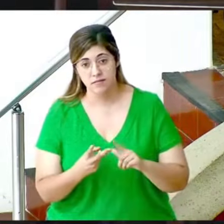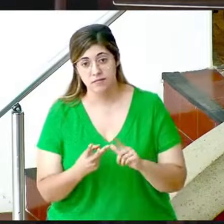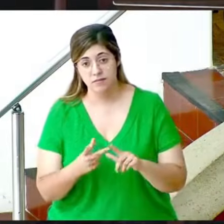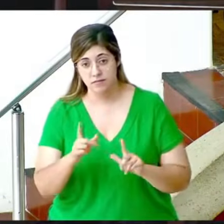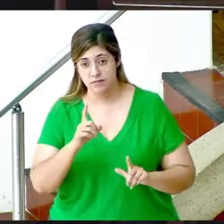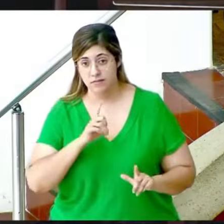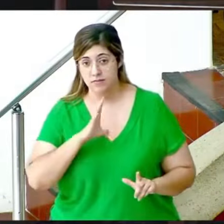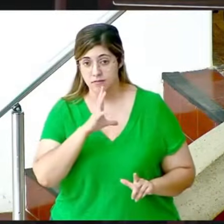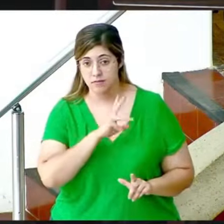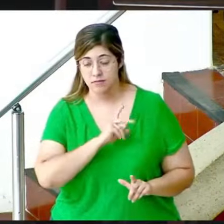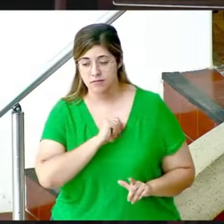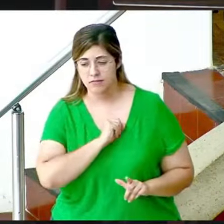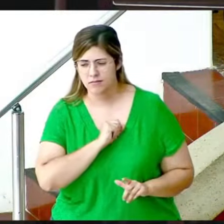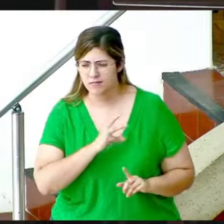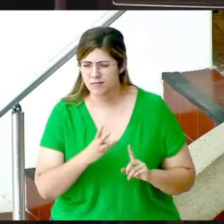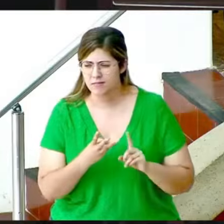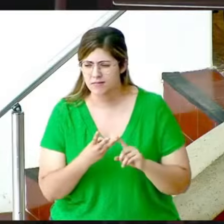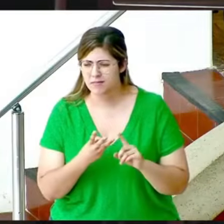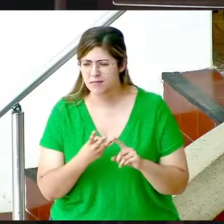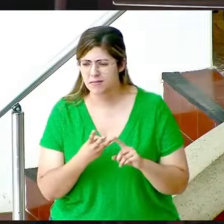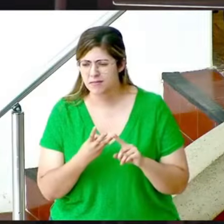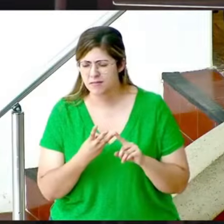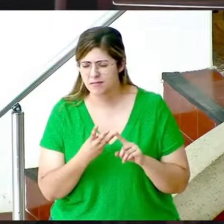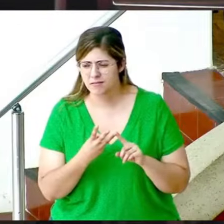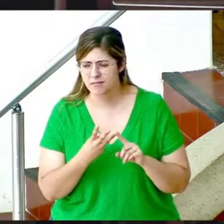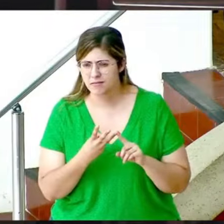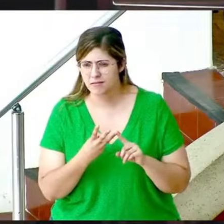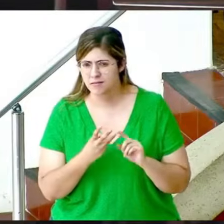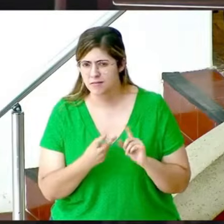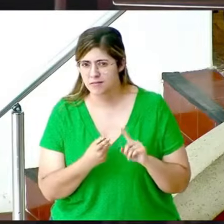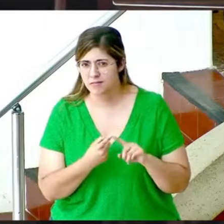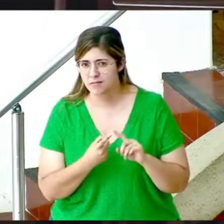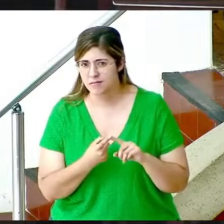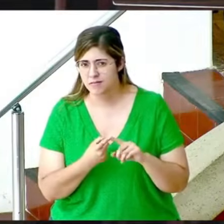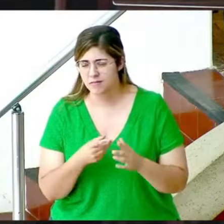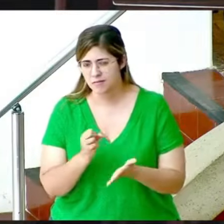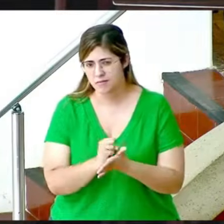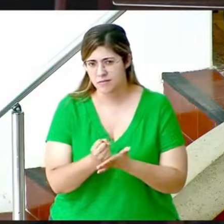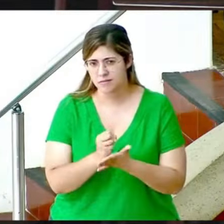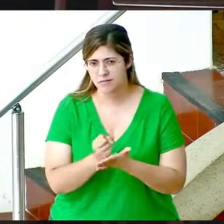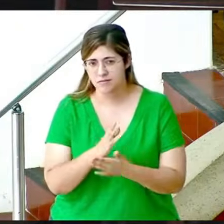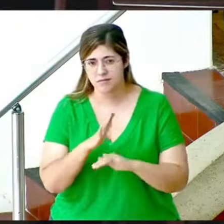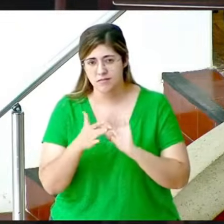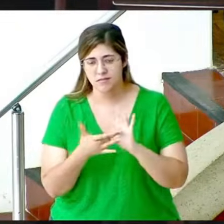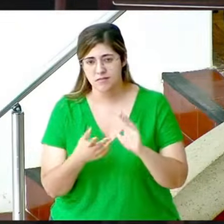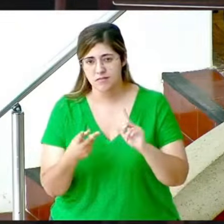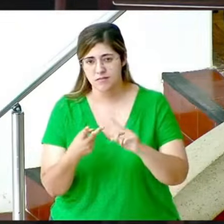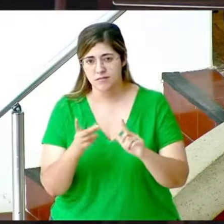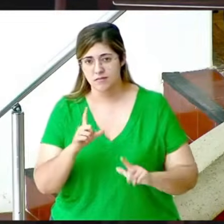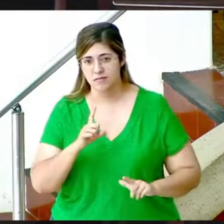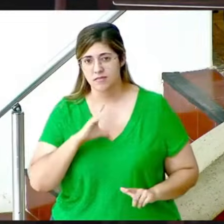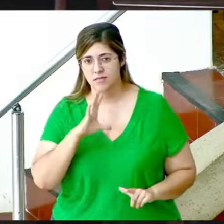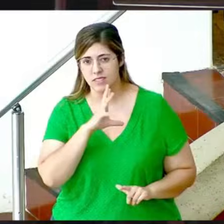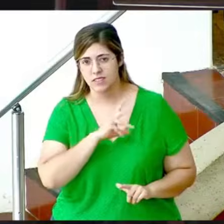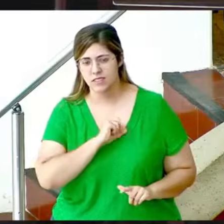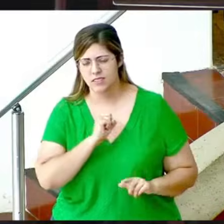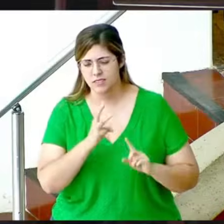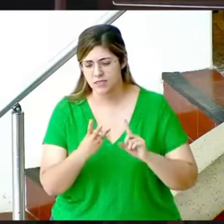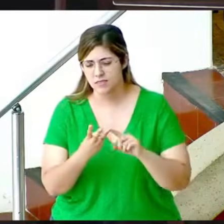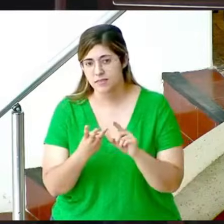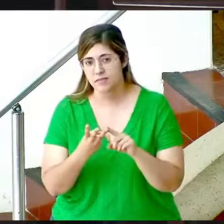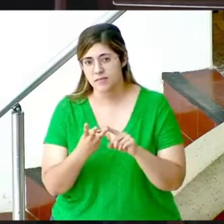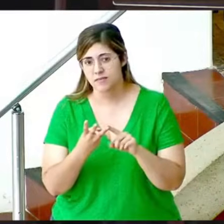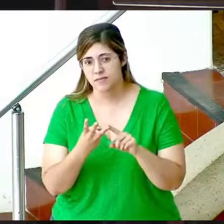sede hospitaleiros. Sede sóbrios, tende amor e